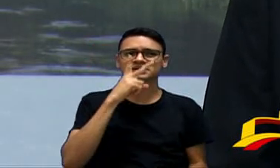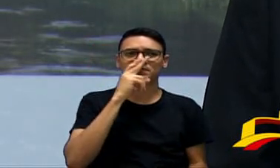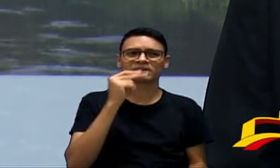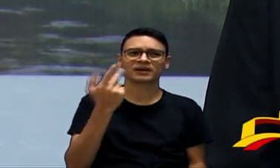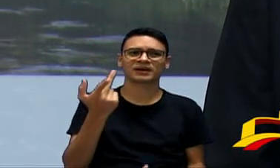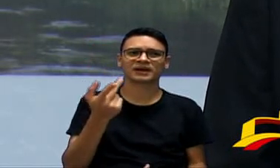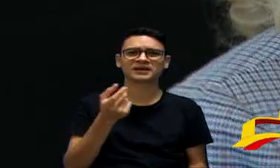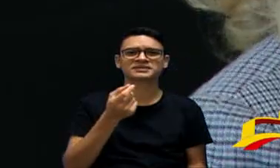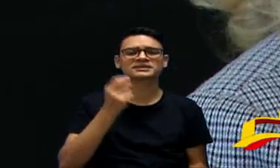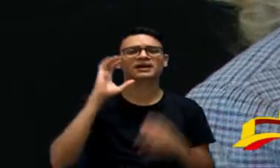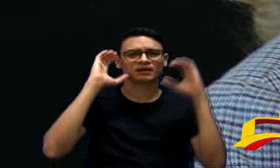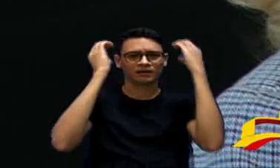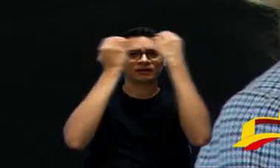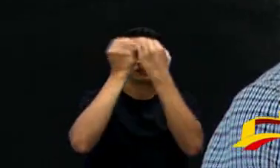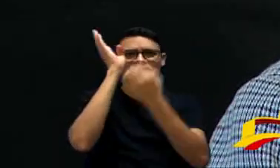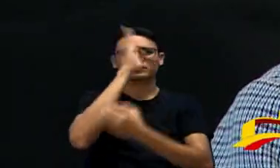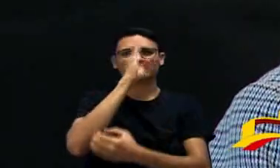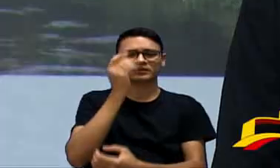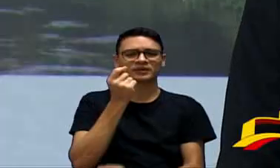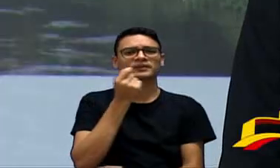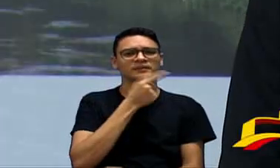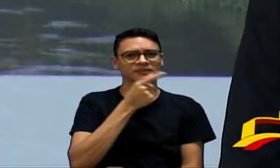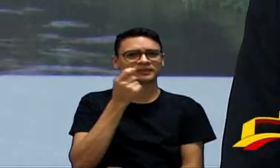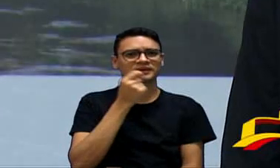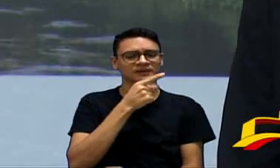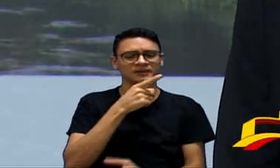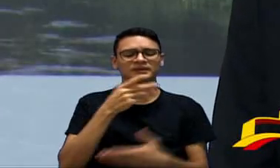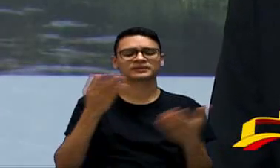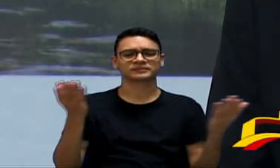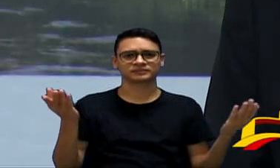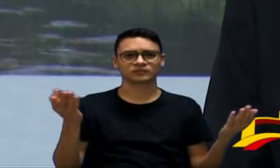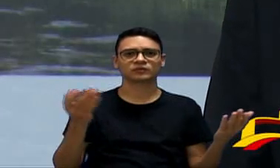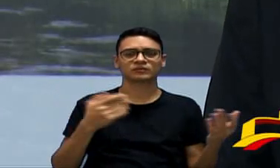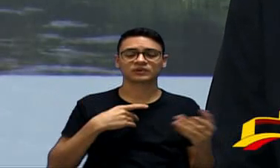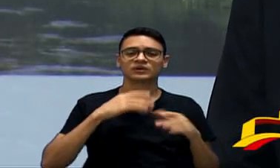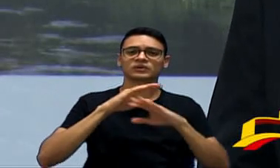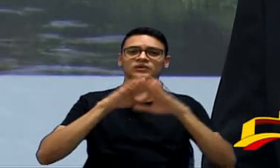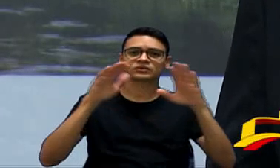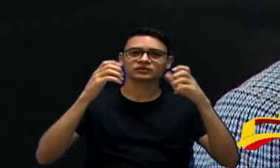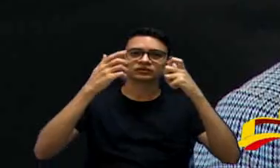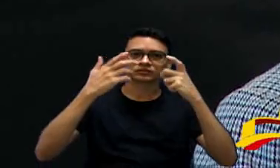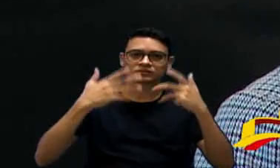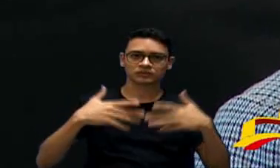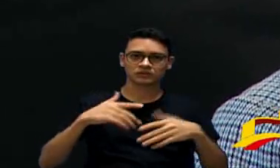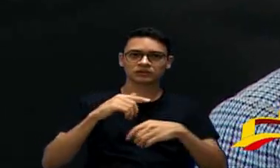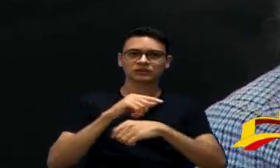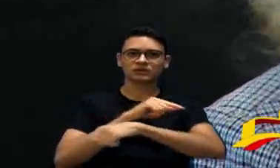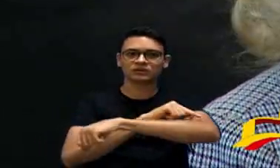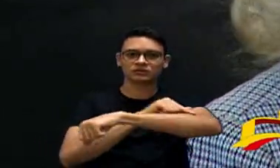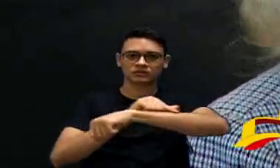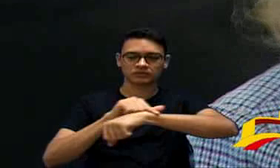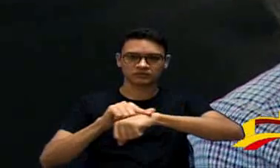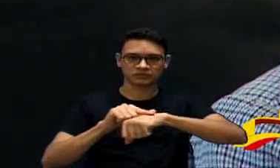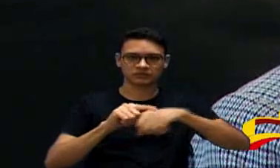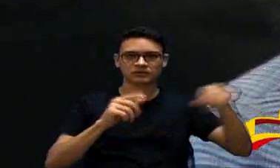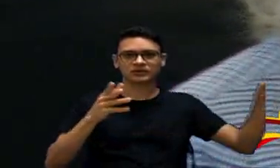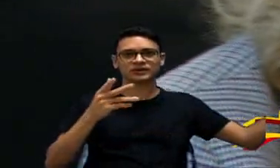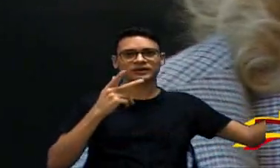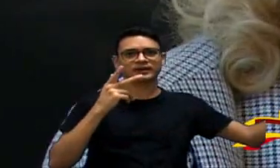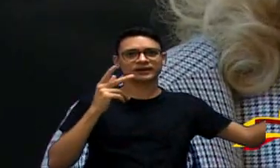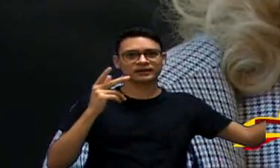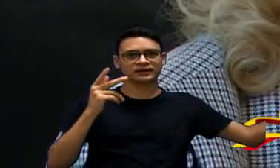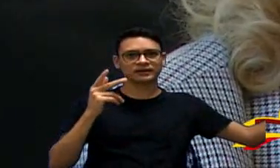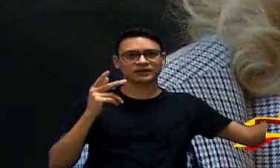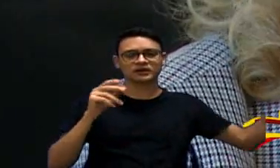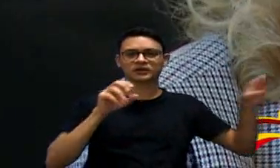virado piada a nível nacional. Vereador Iara. Eu só coloco aqui a questão de respeitar a gramática, porque o vereador é formado.